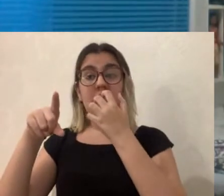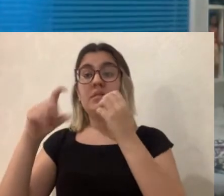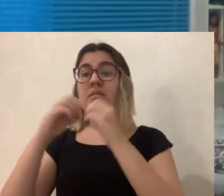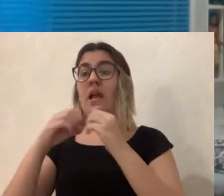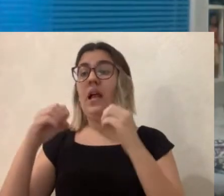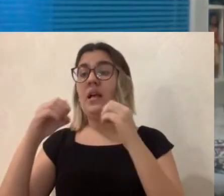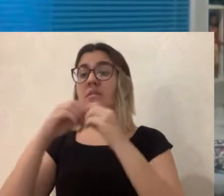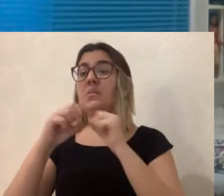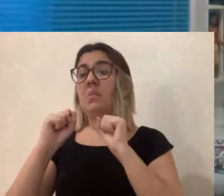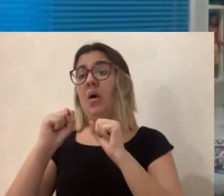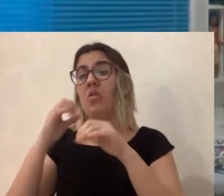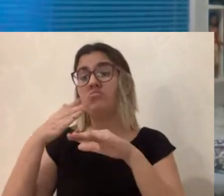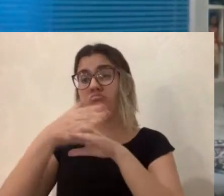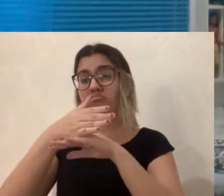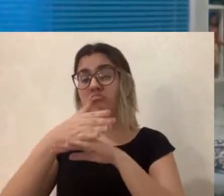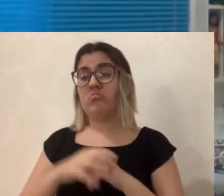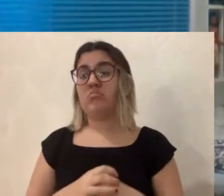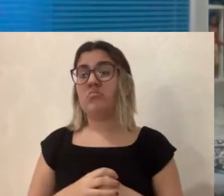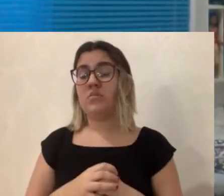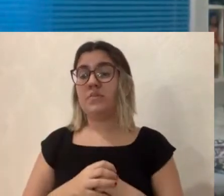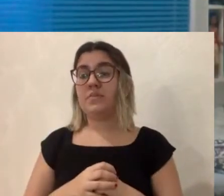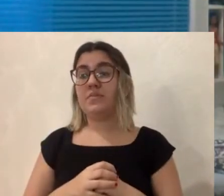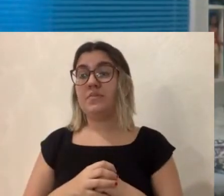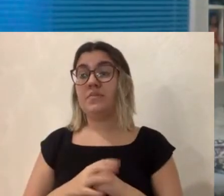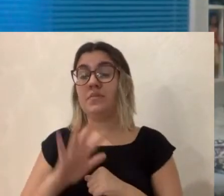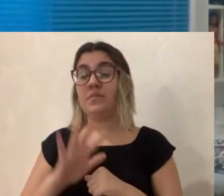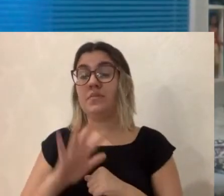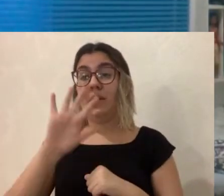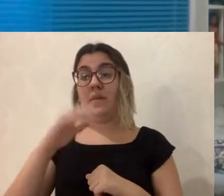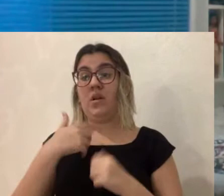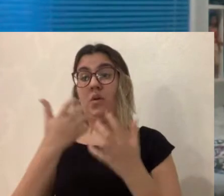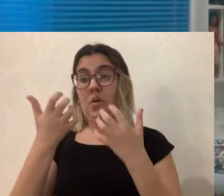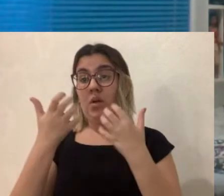seguinte. Esse espetáculo, ele foi...